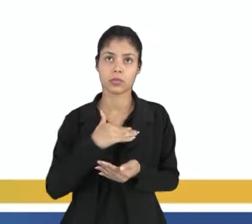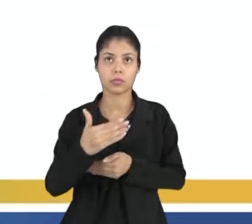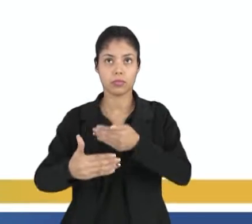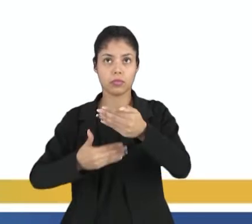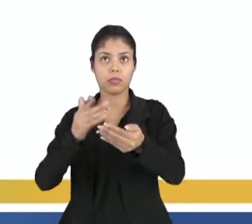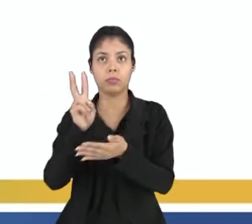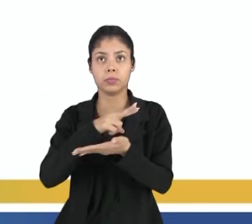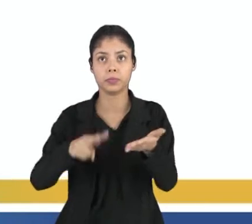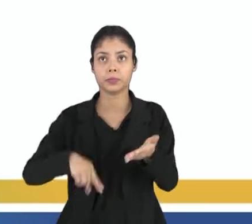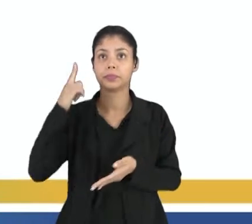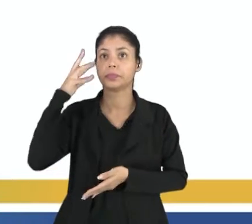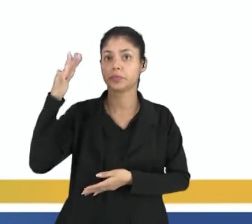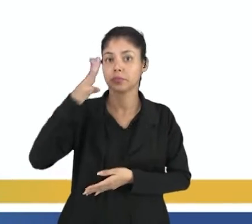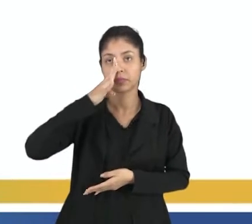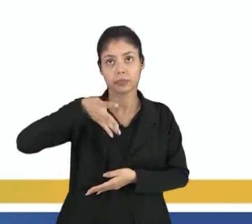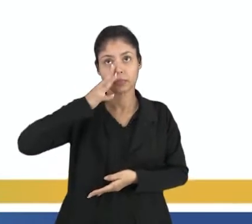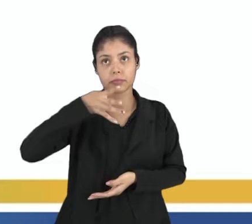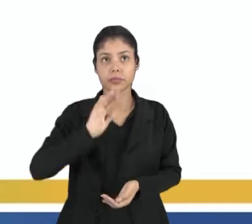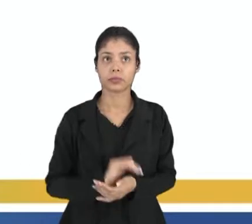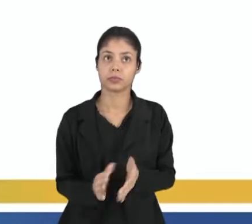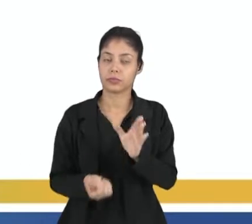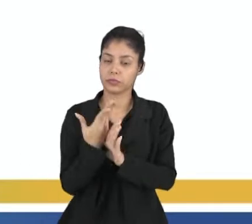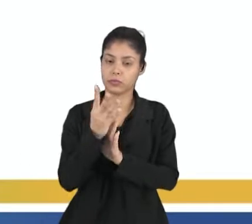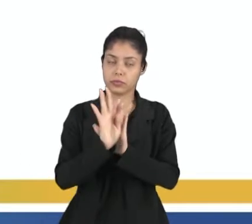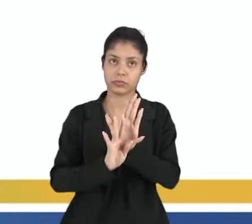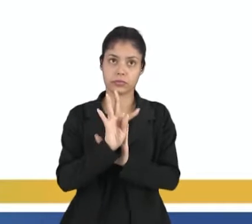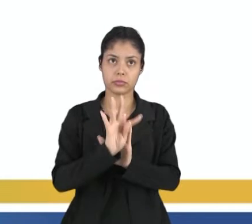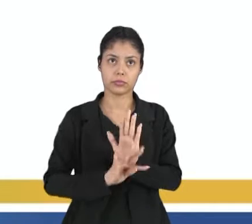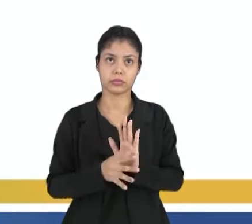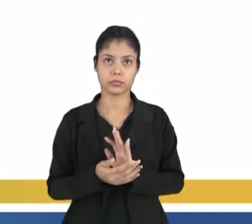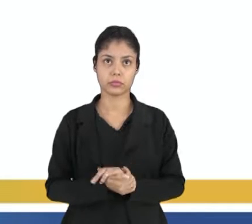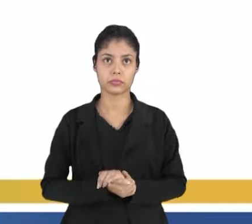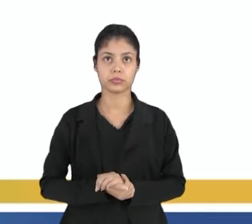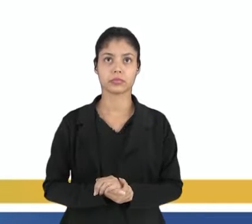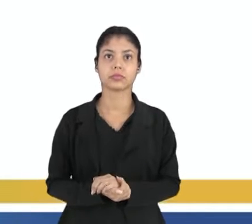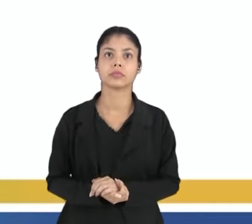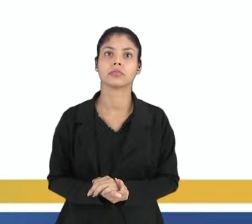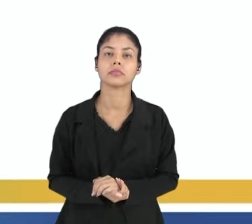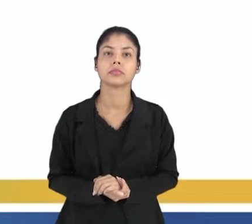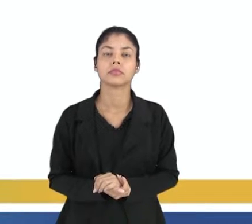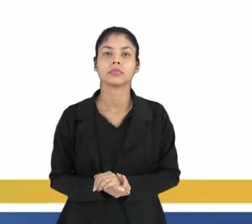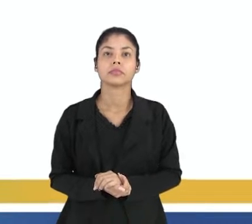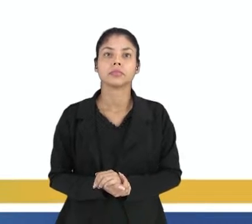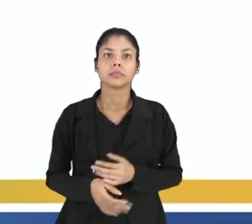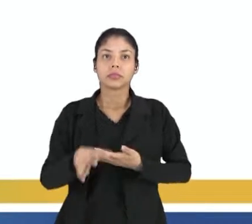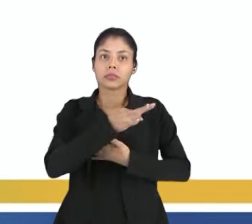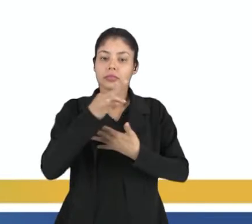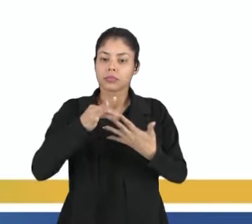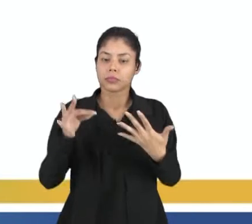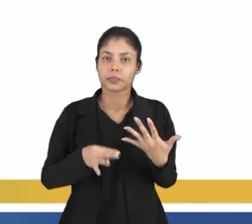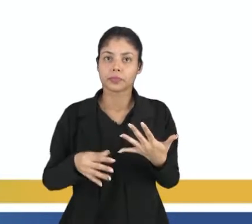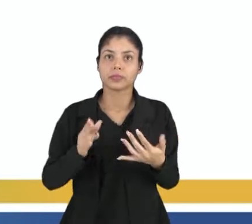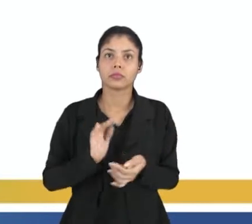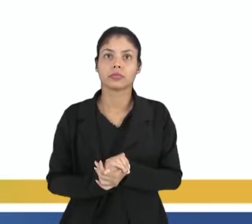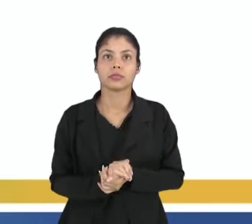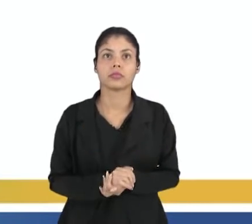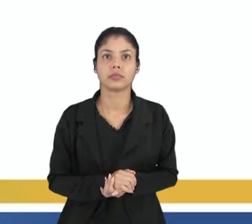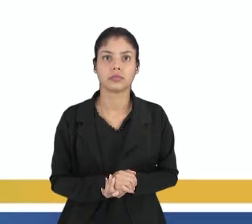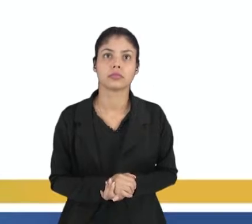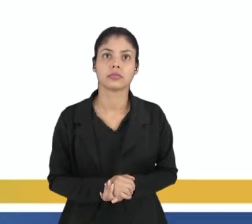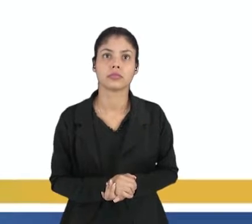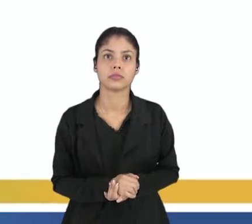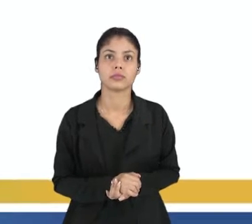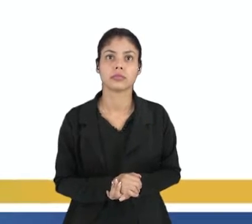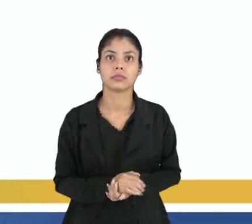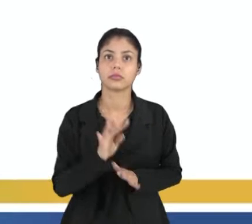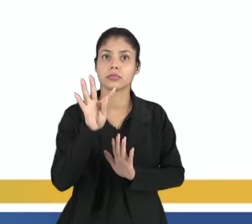processos de leitura, reflexão crítica e produção de texto. Elementos infográficos, nós temos aí